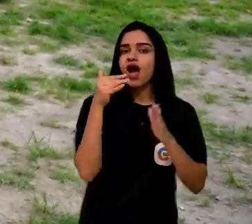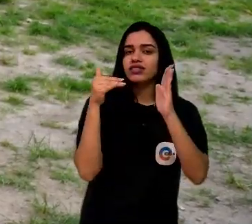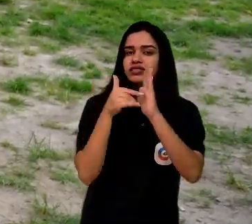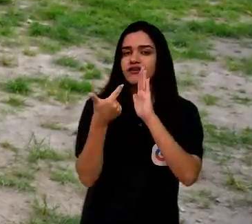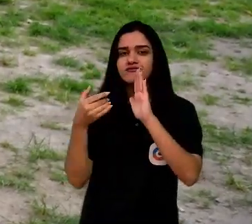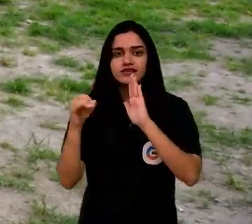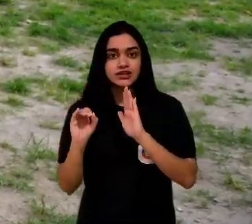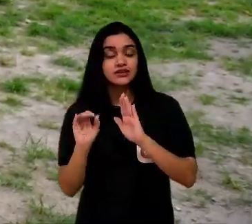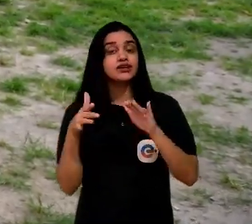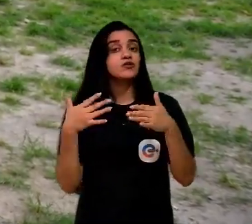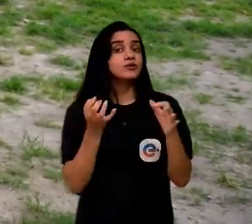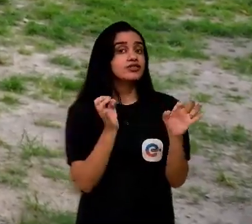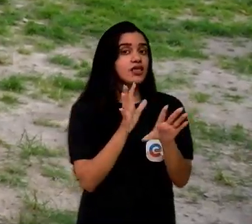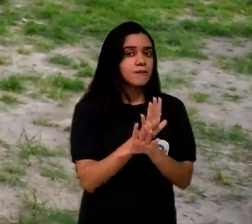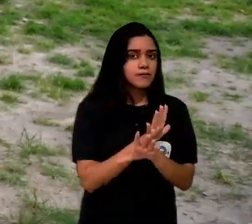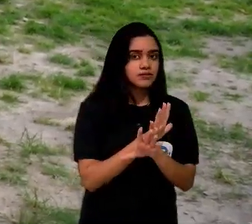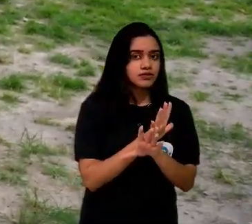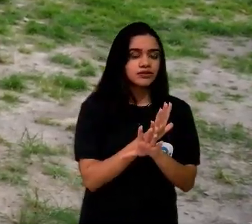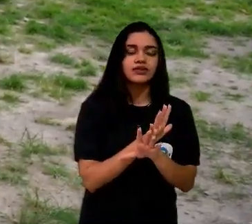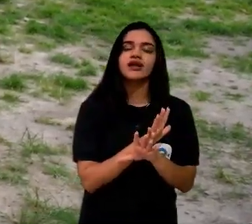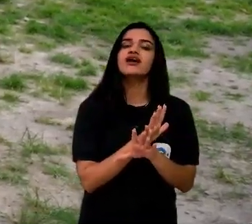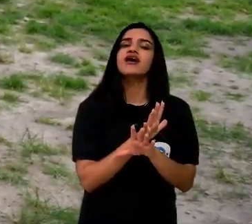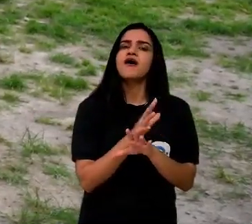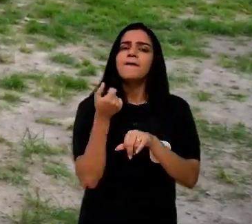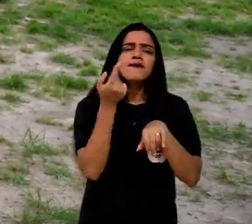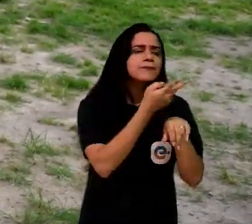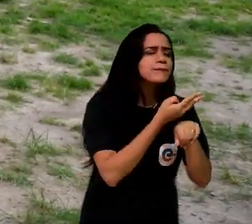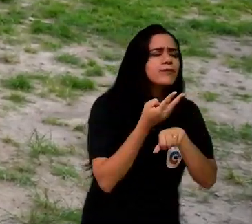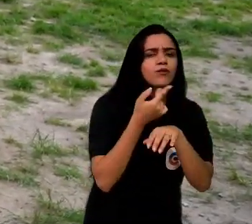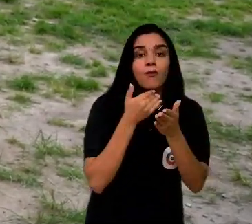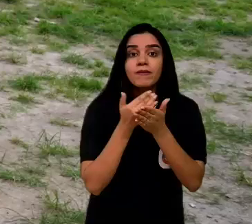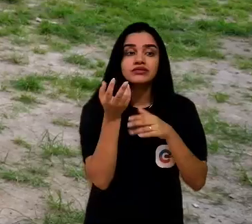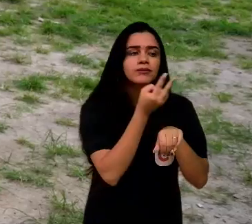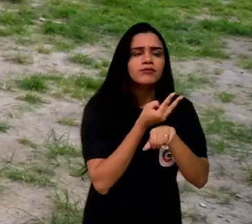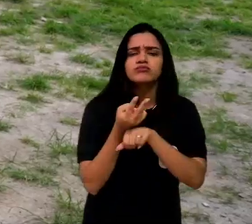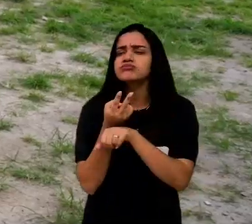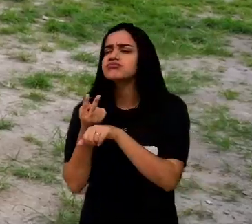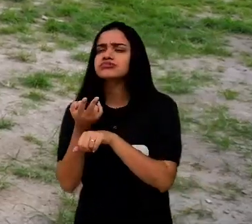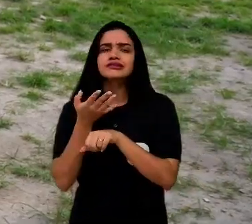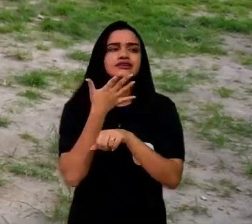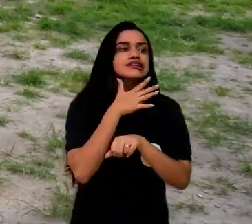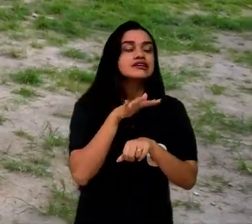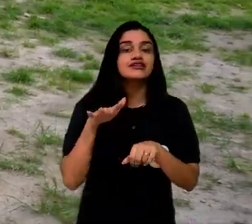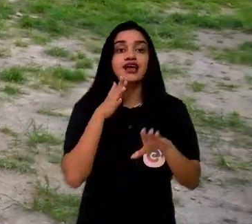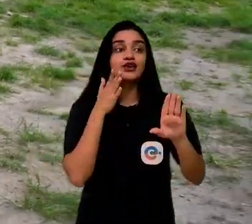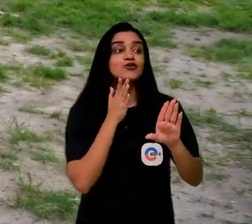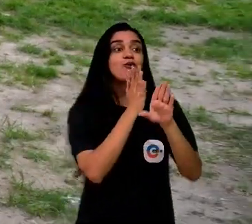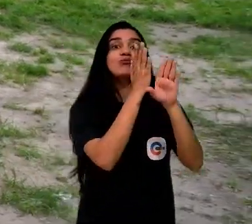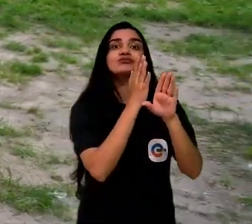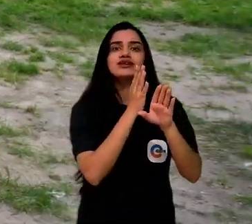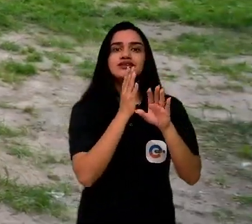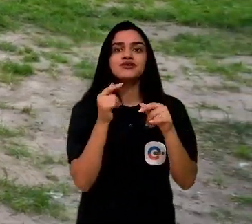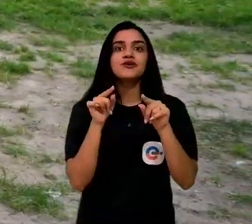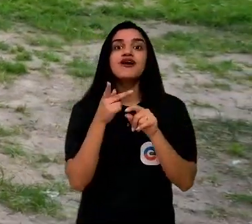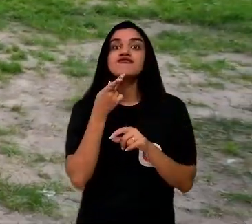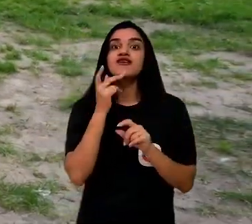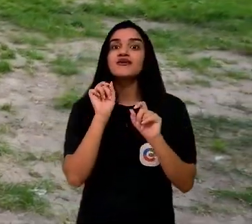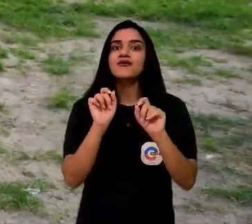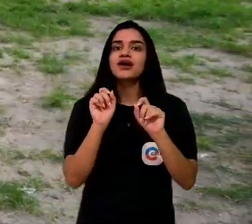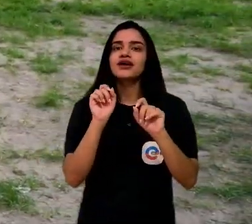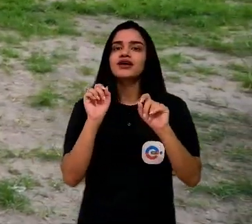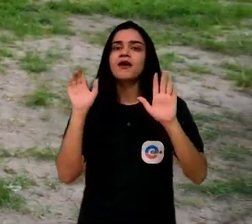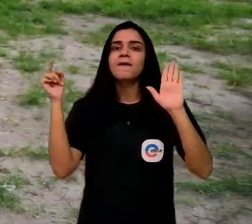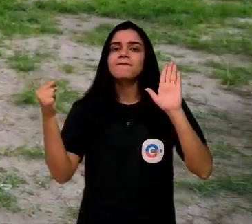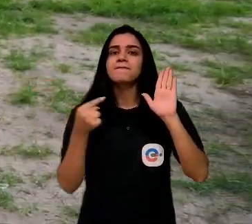ela terminar de contar, vai procurar as crianças. Encontrando, diz batida! Se a